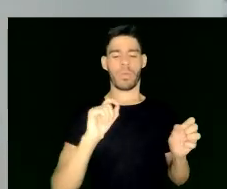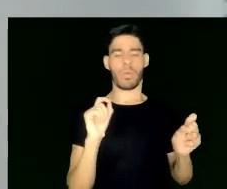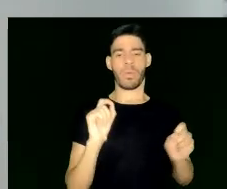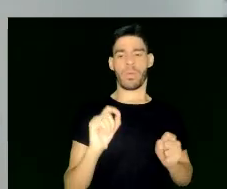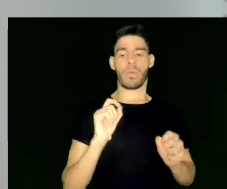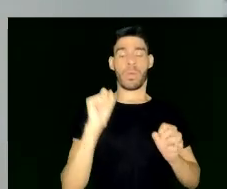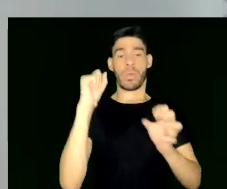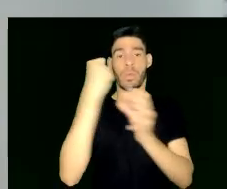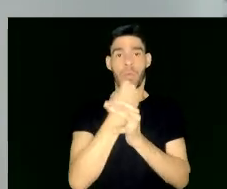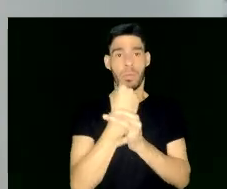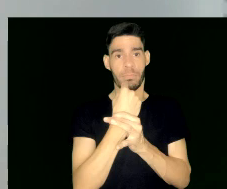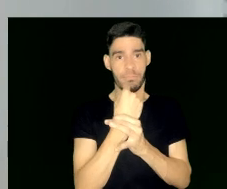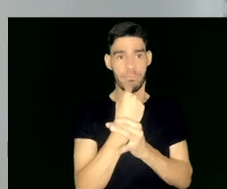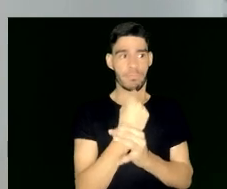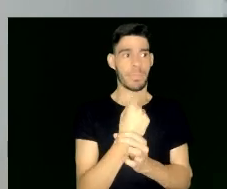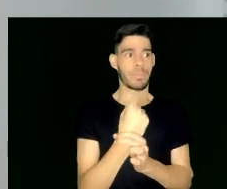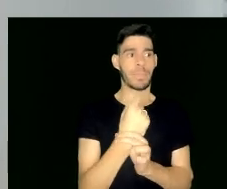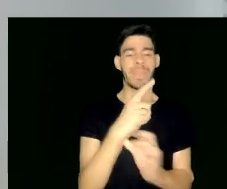profissionais.